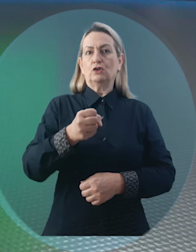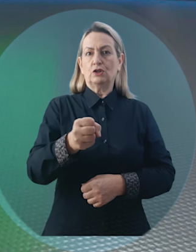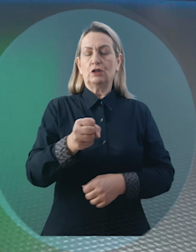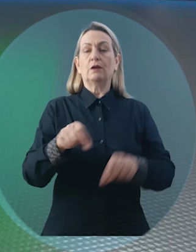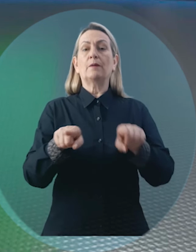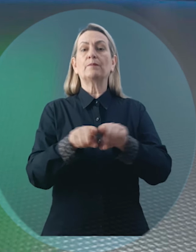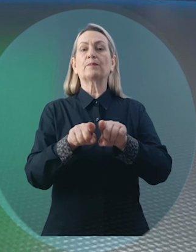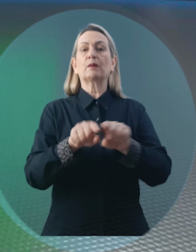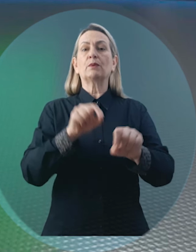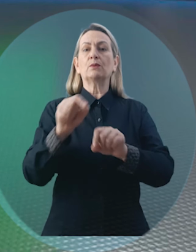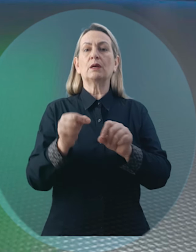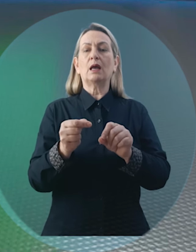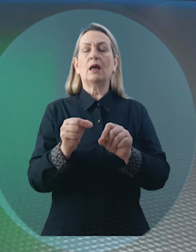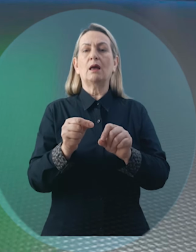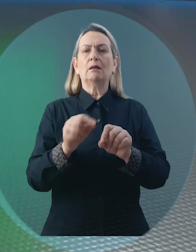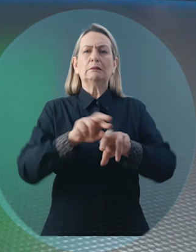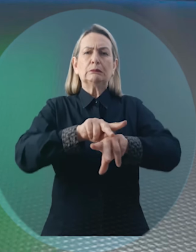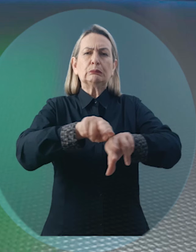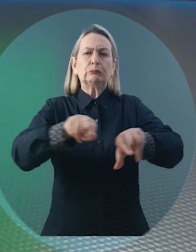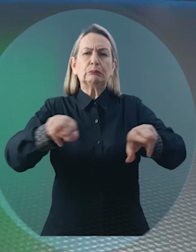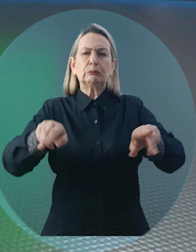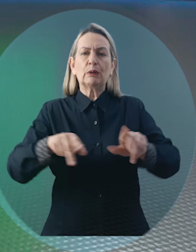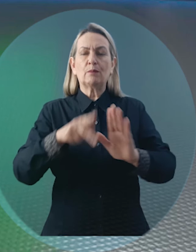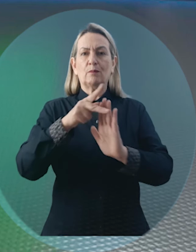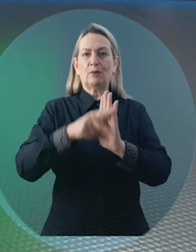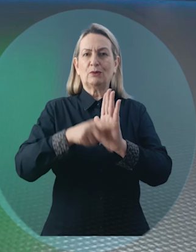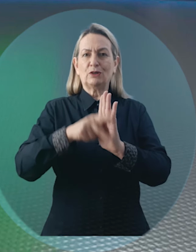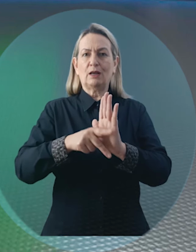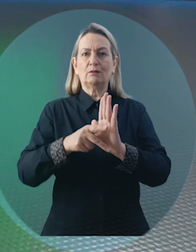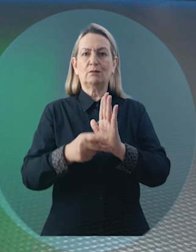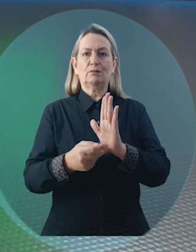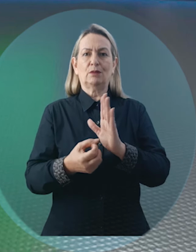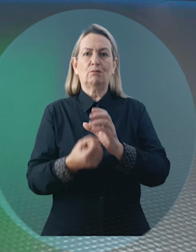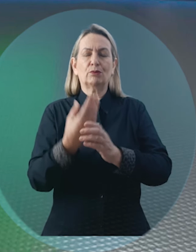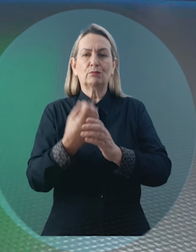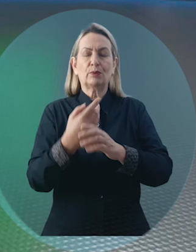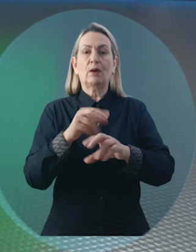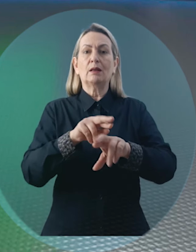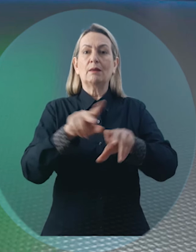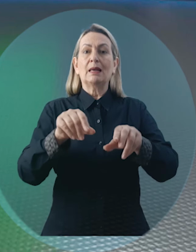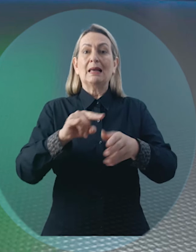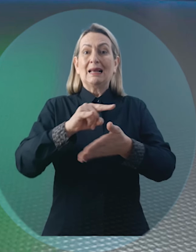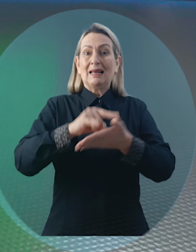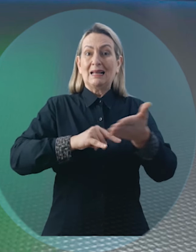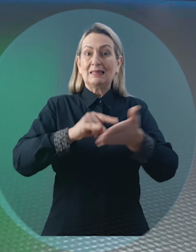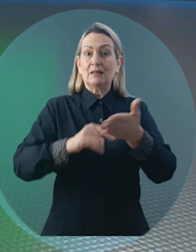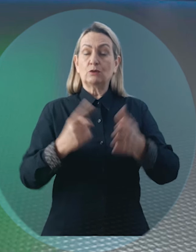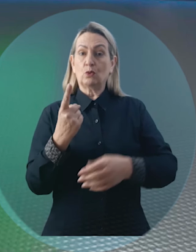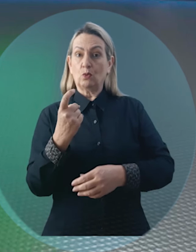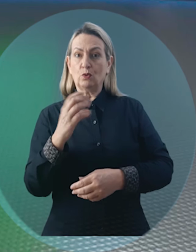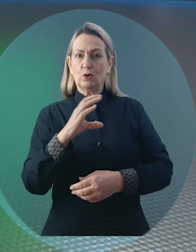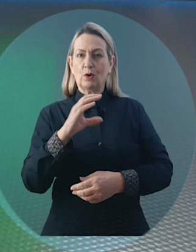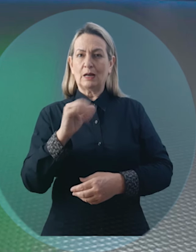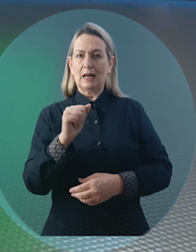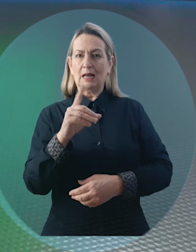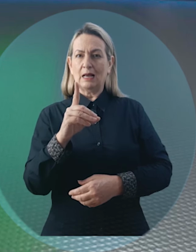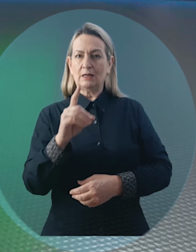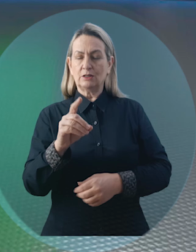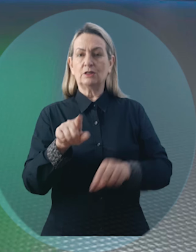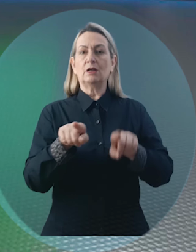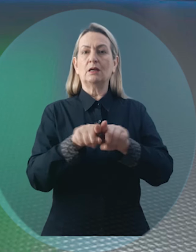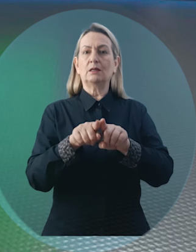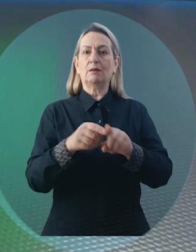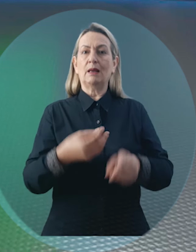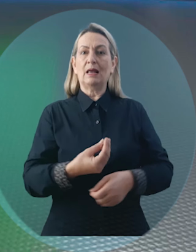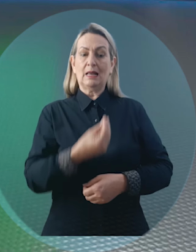a ampliação de projetos de inclusão produtiva e quando se trata de gestão de cadastro único